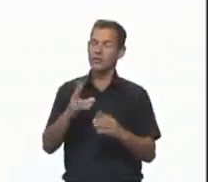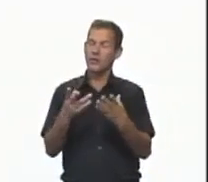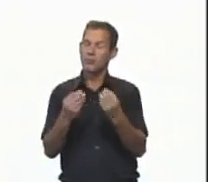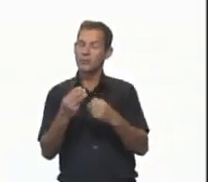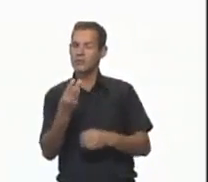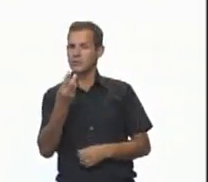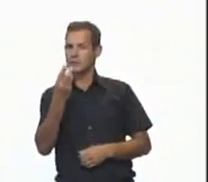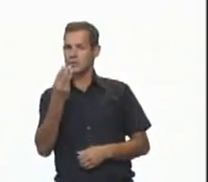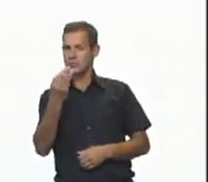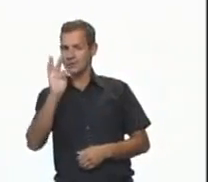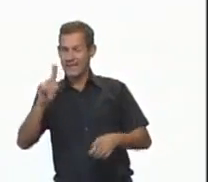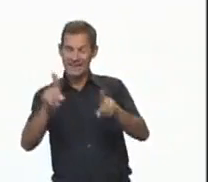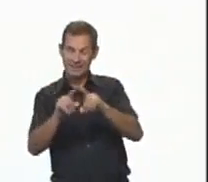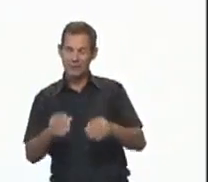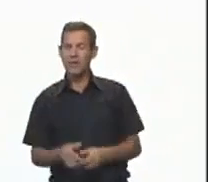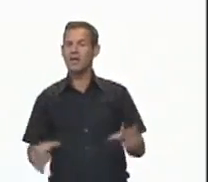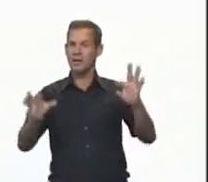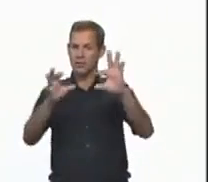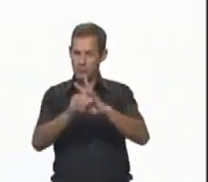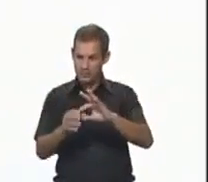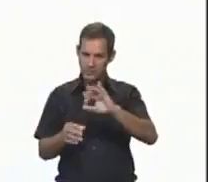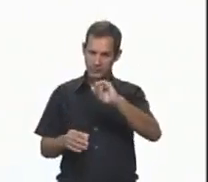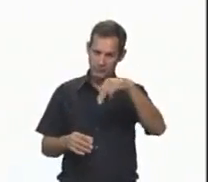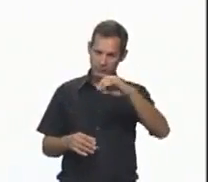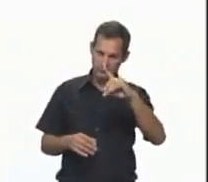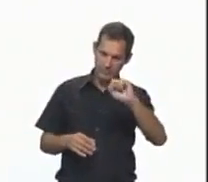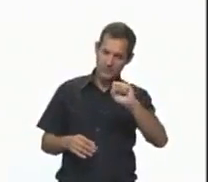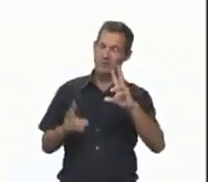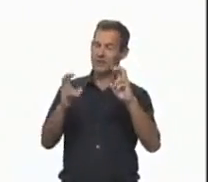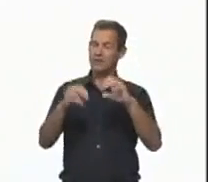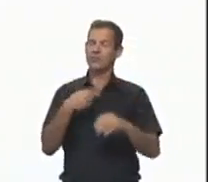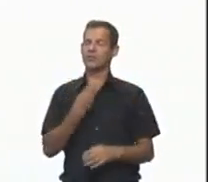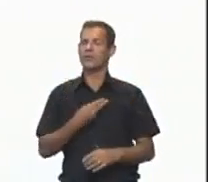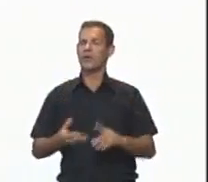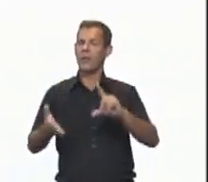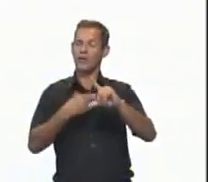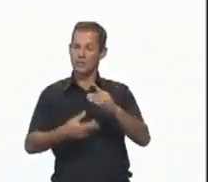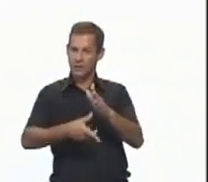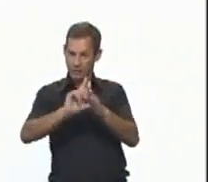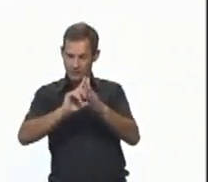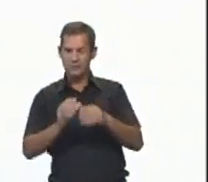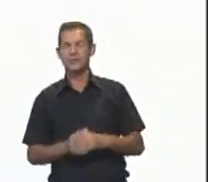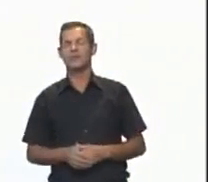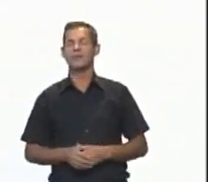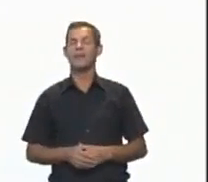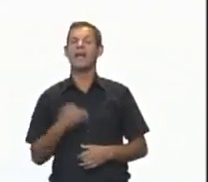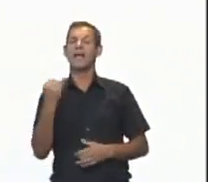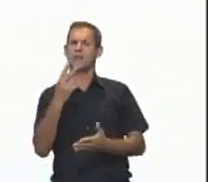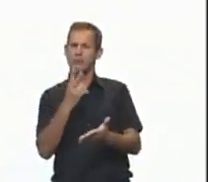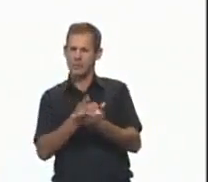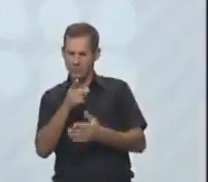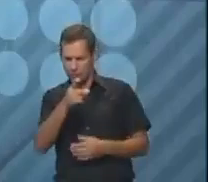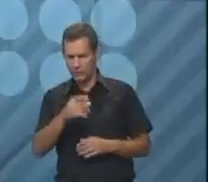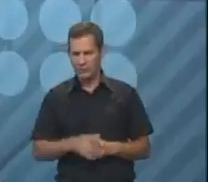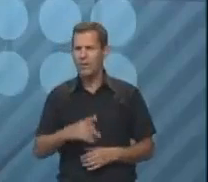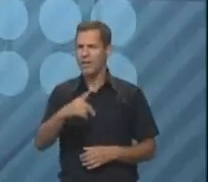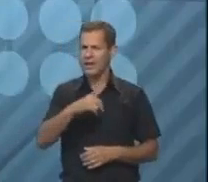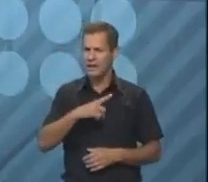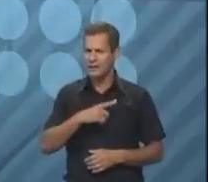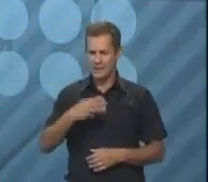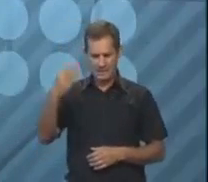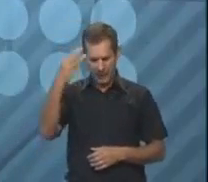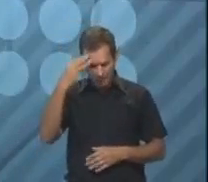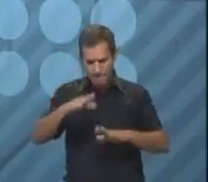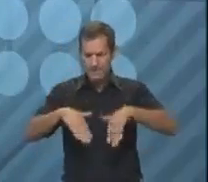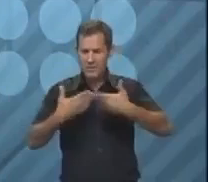trigonometria. E por fim, as integrais imediatas, que foi o assunto da nossa aula passada. Então é importante que você tenha em